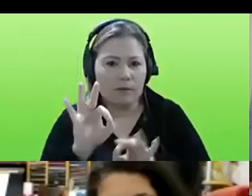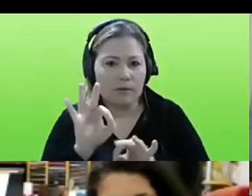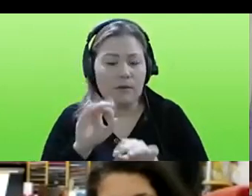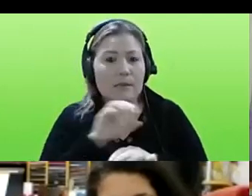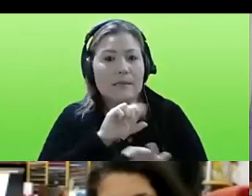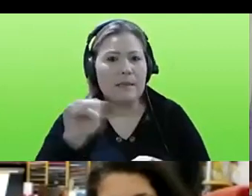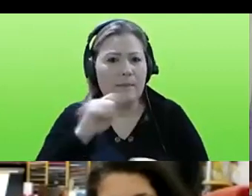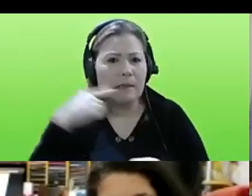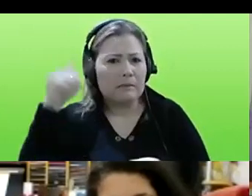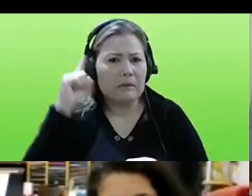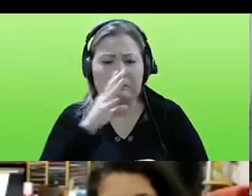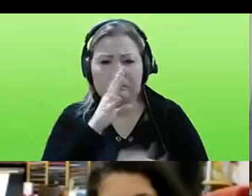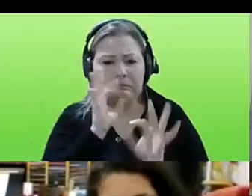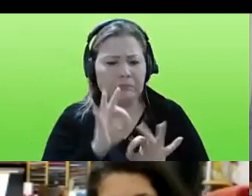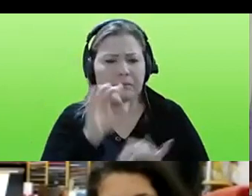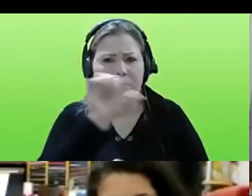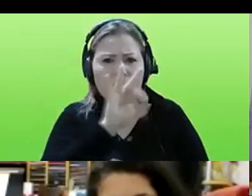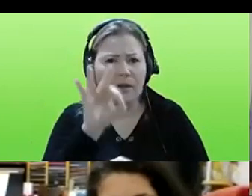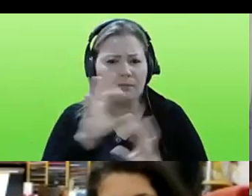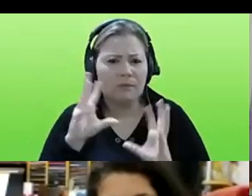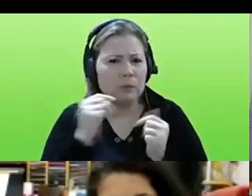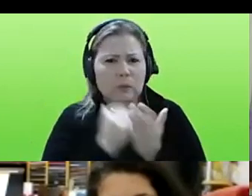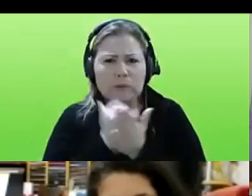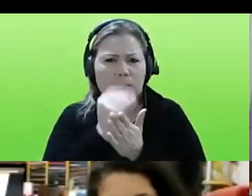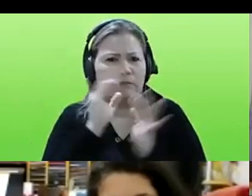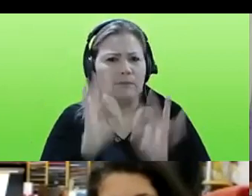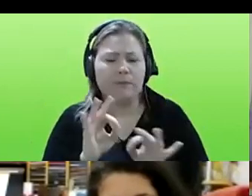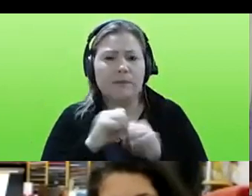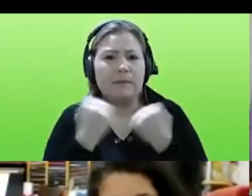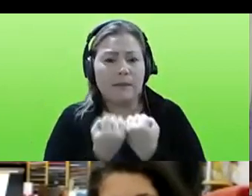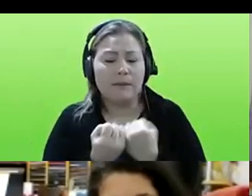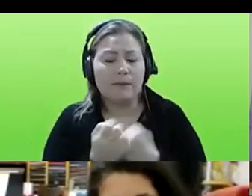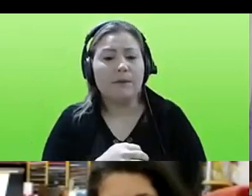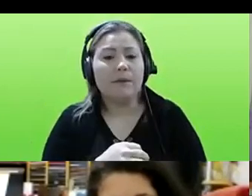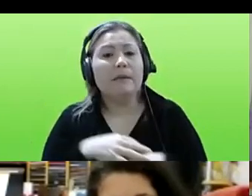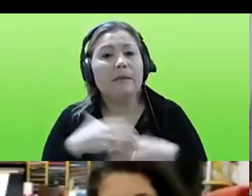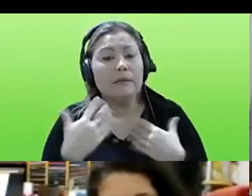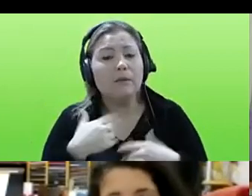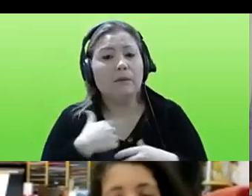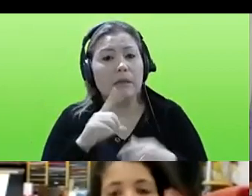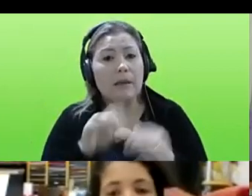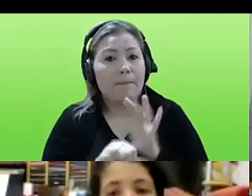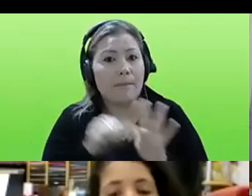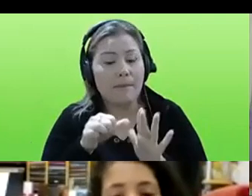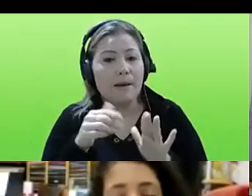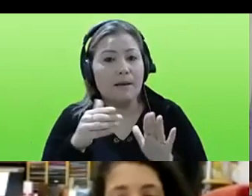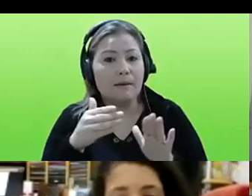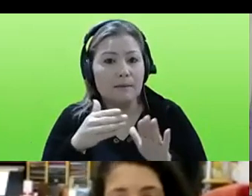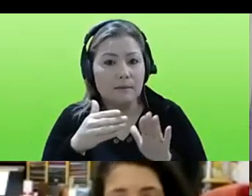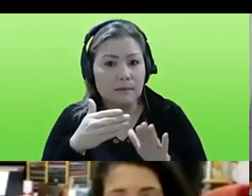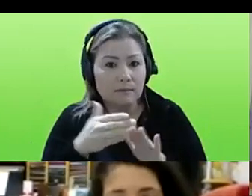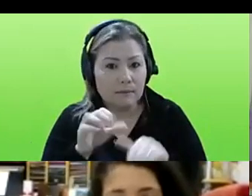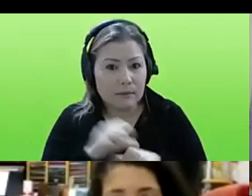foi impressionante. Dava 9 horas e iniciava o seminário. Então, temos uma primeira sessão, um primeiro